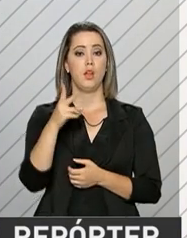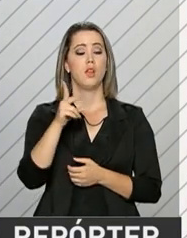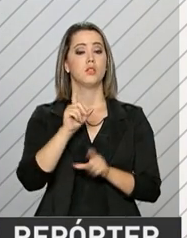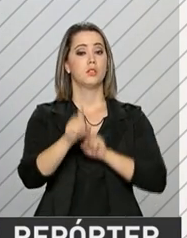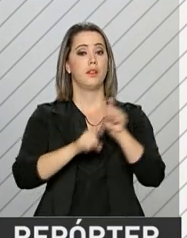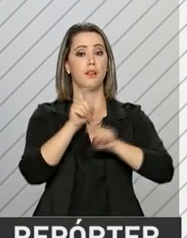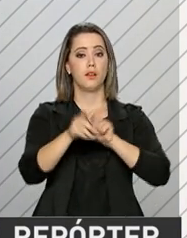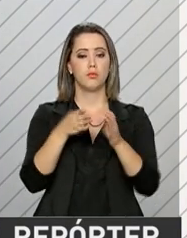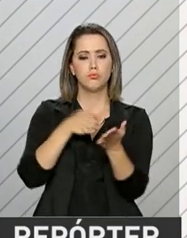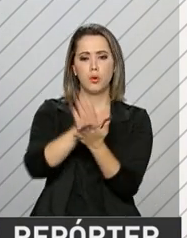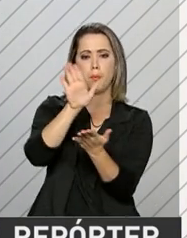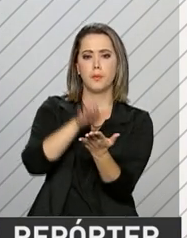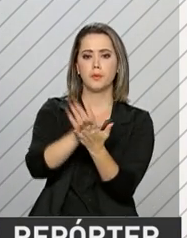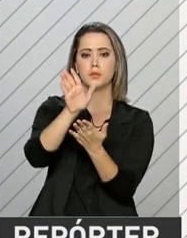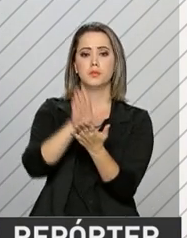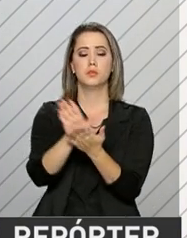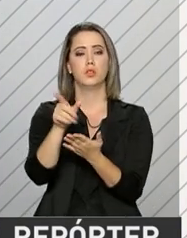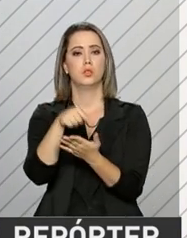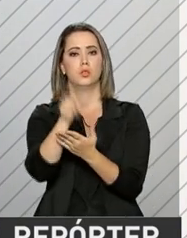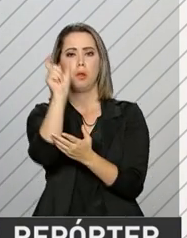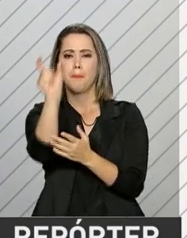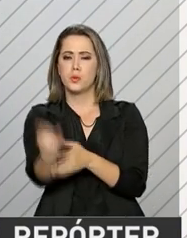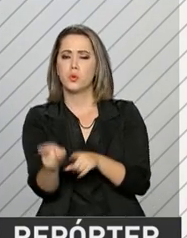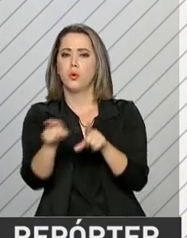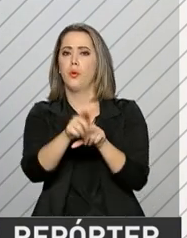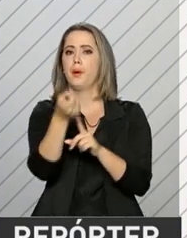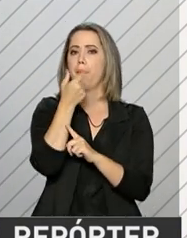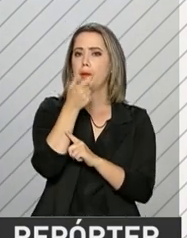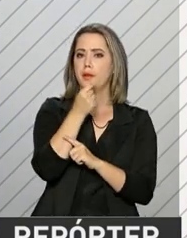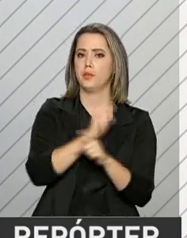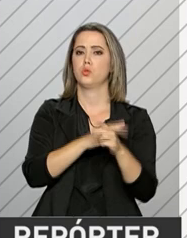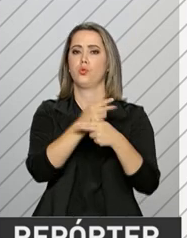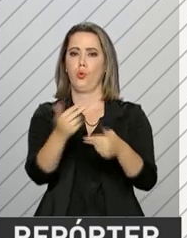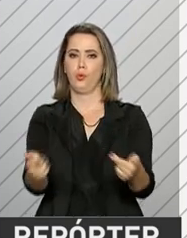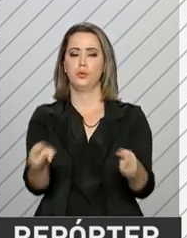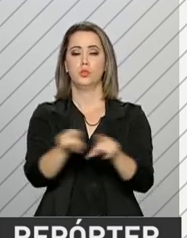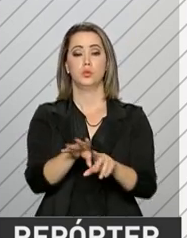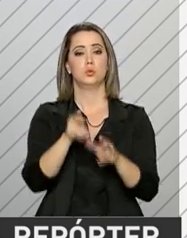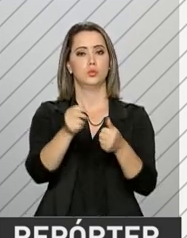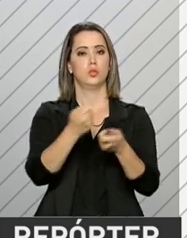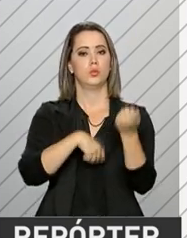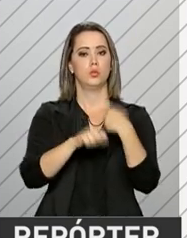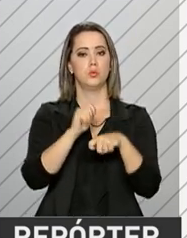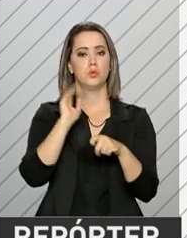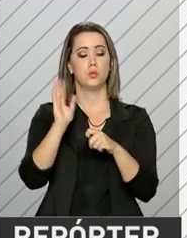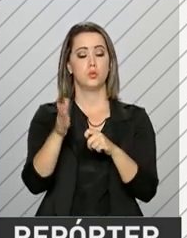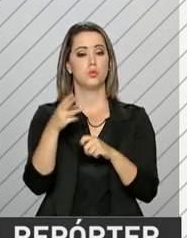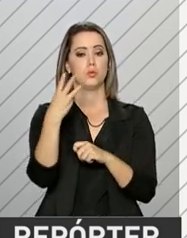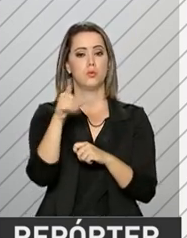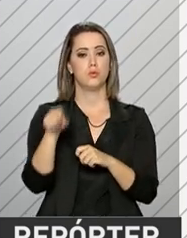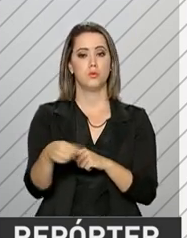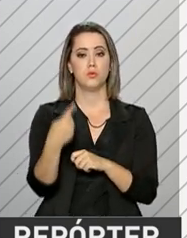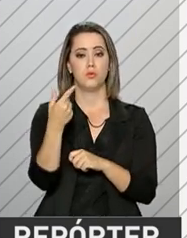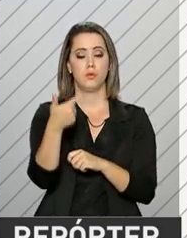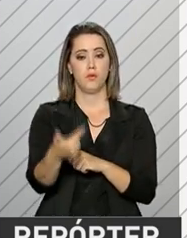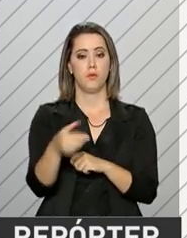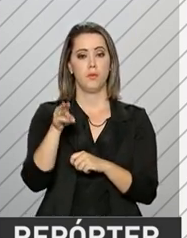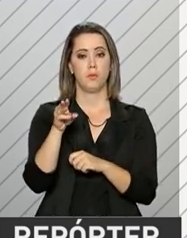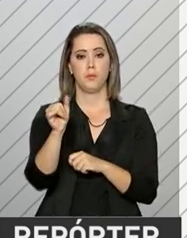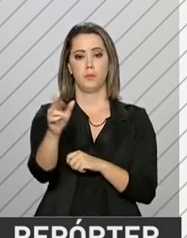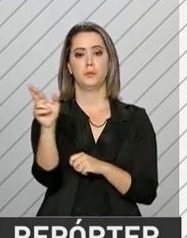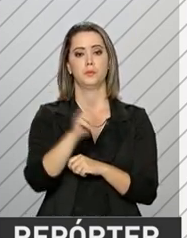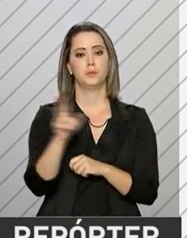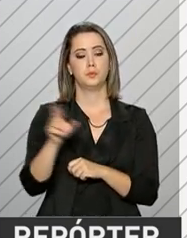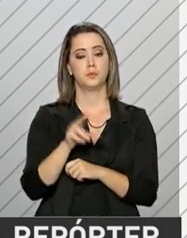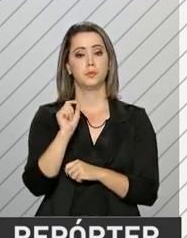pacientes e da compra de remédios equipamentos o Ministério da Saúde economizou nos últimos 12 meses R bilhões 200